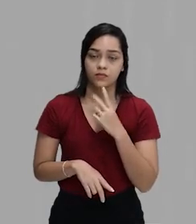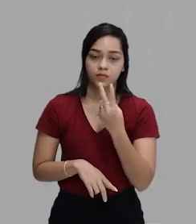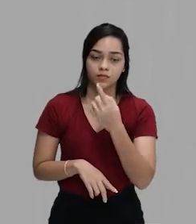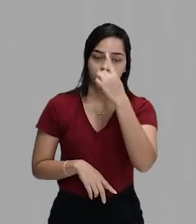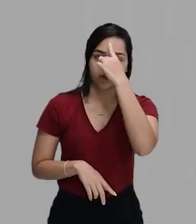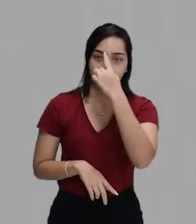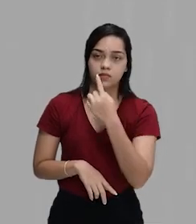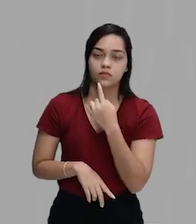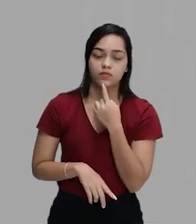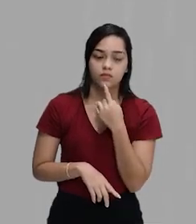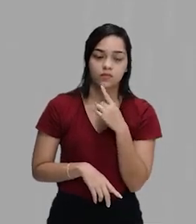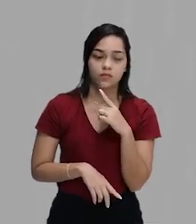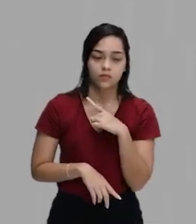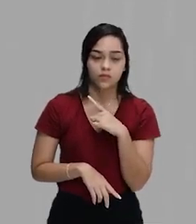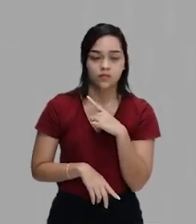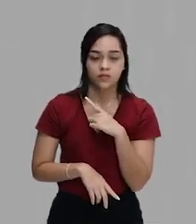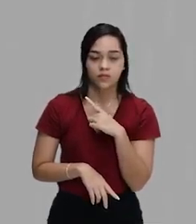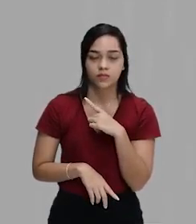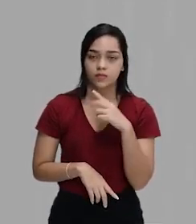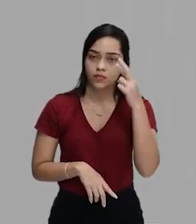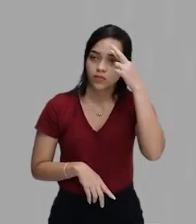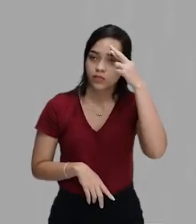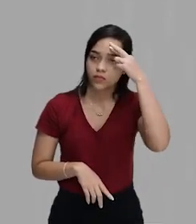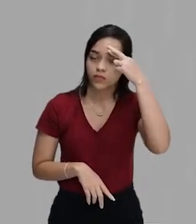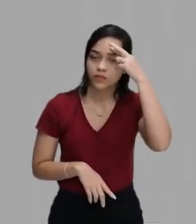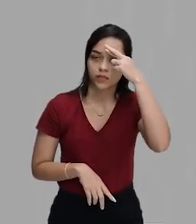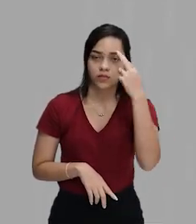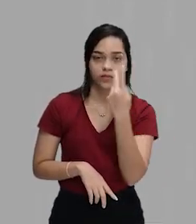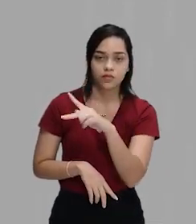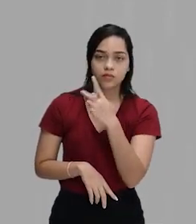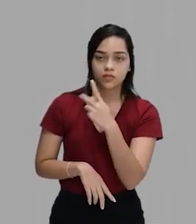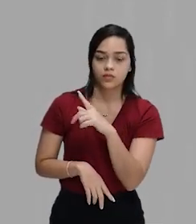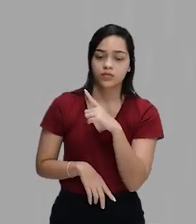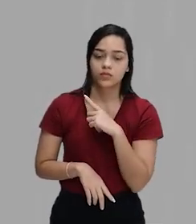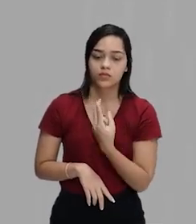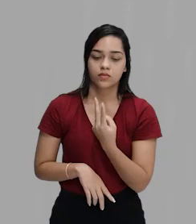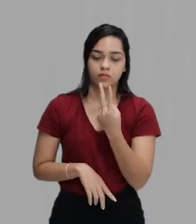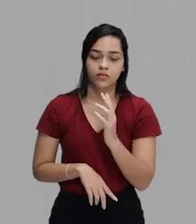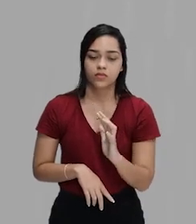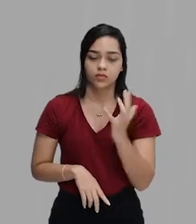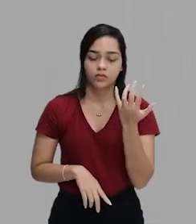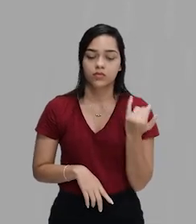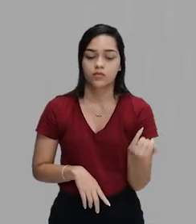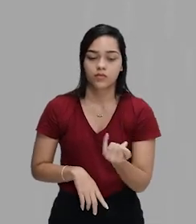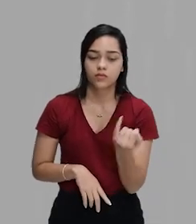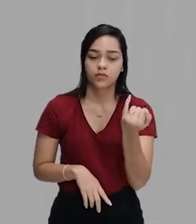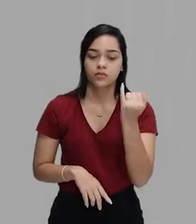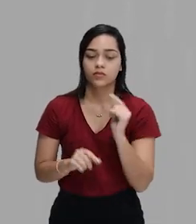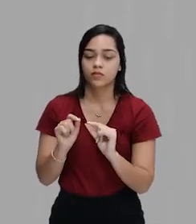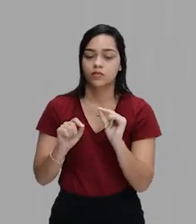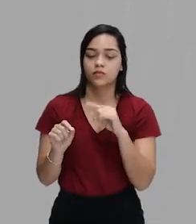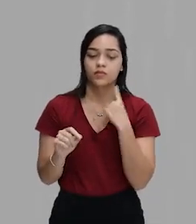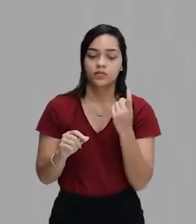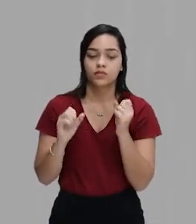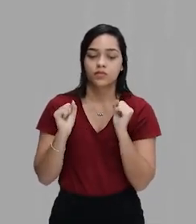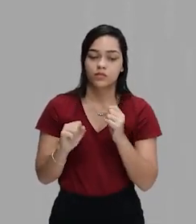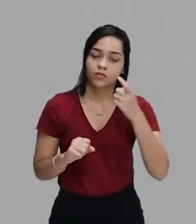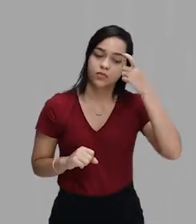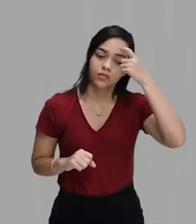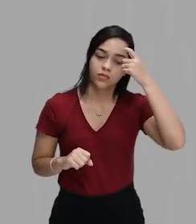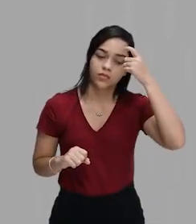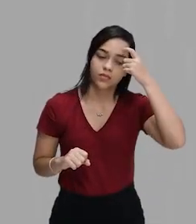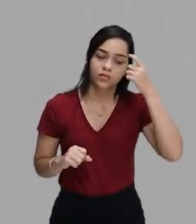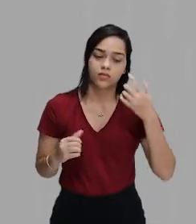duas imagens e refletindo sobre elas, dois grandes acontecimentos importantes para que nós possamos